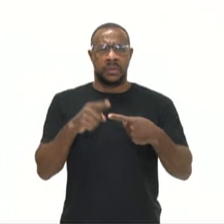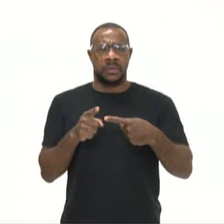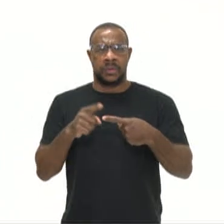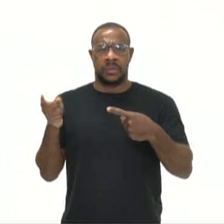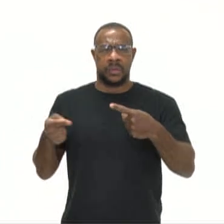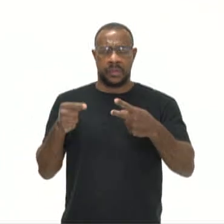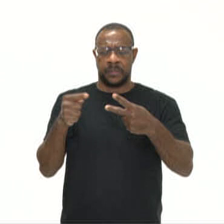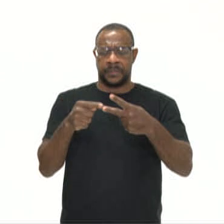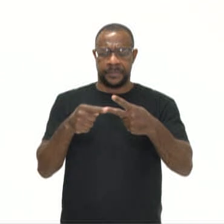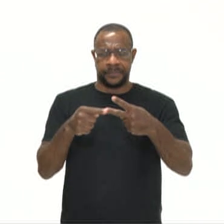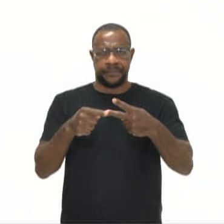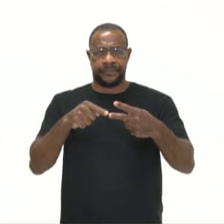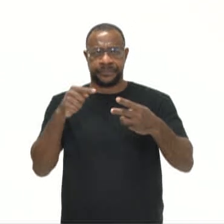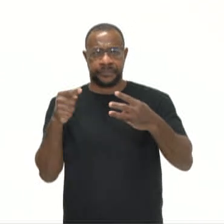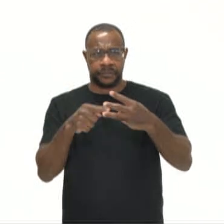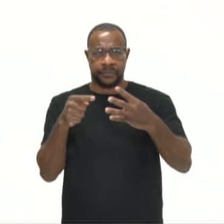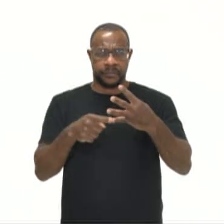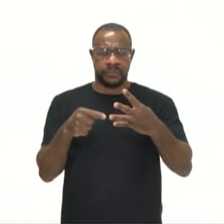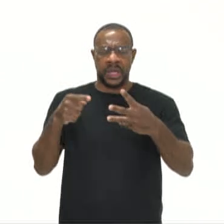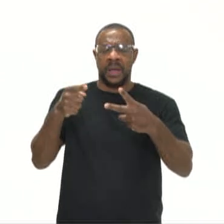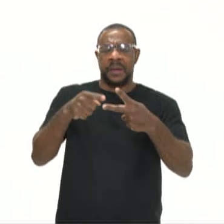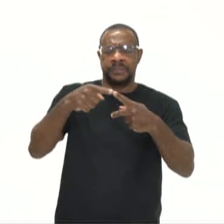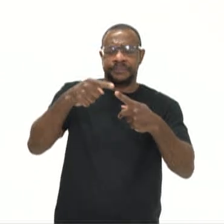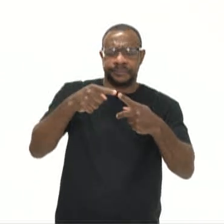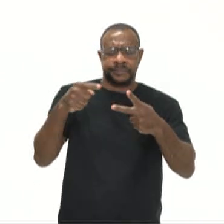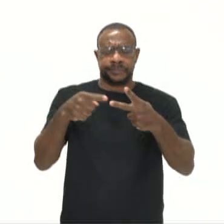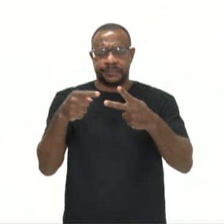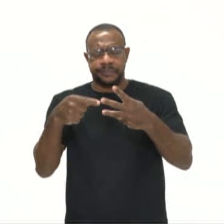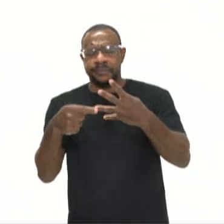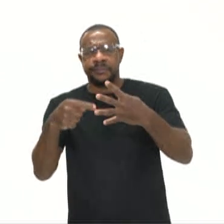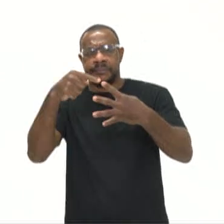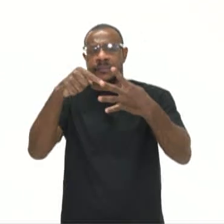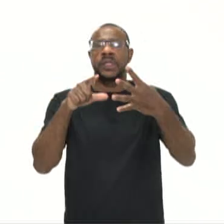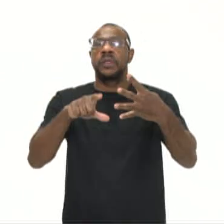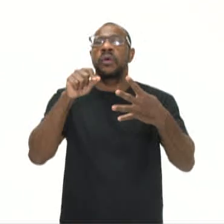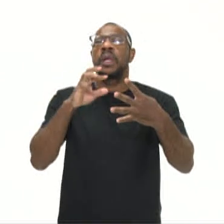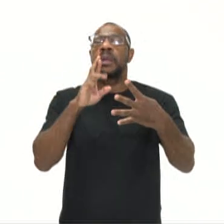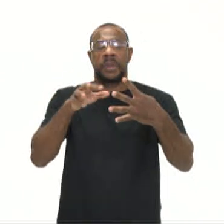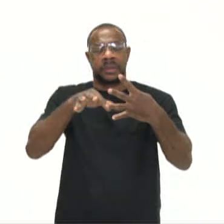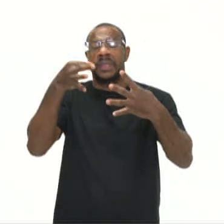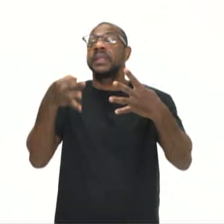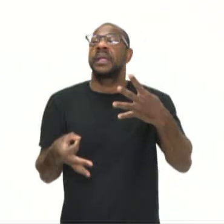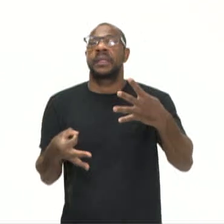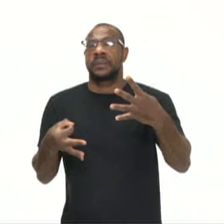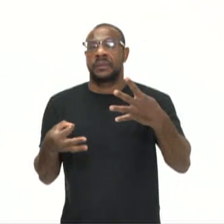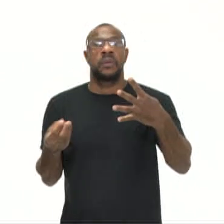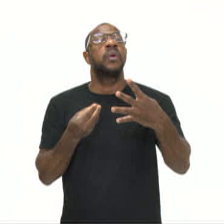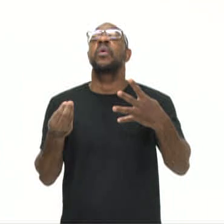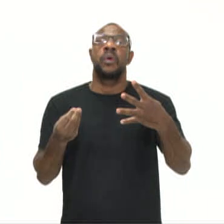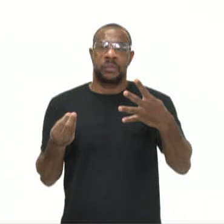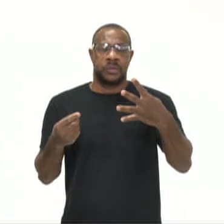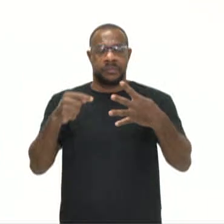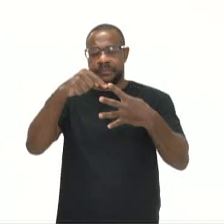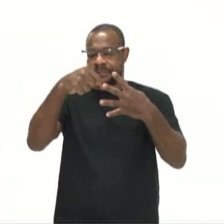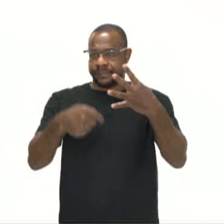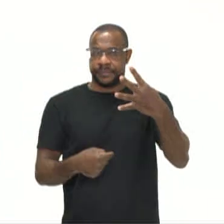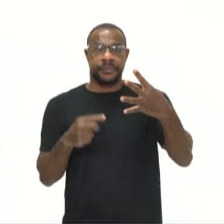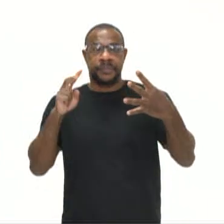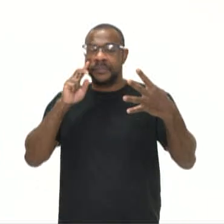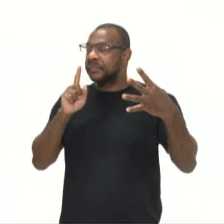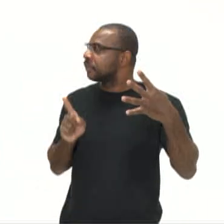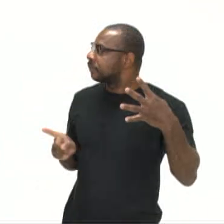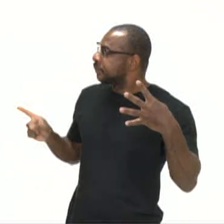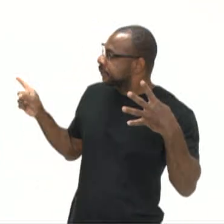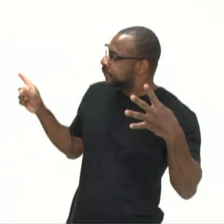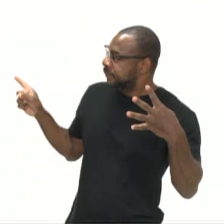as religiões. B, conflitos inconciliáveis que levam à discriminação e à intolerância. Letra C, líderes que discordam